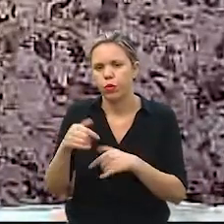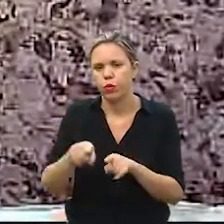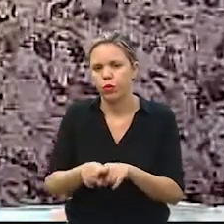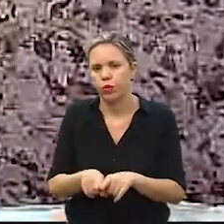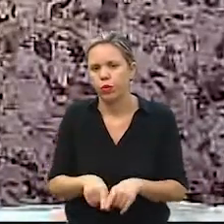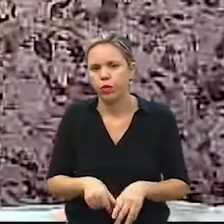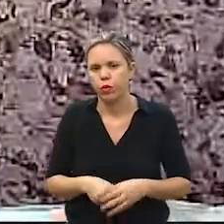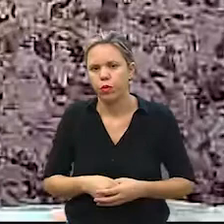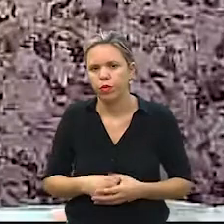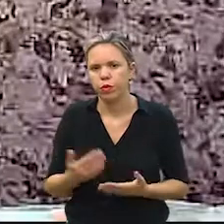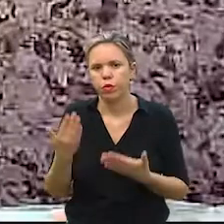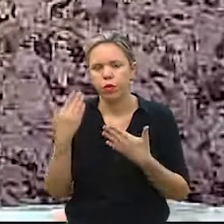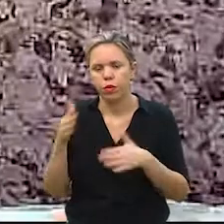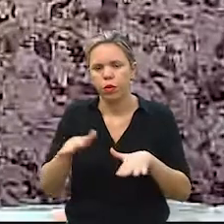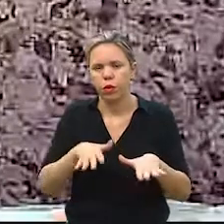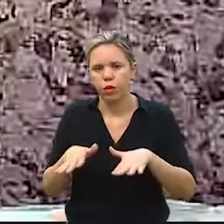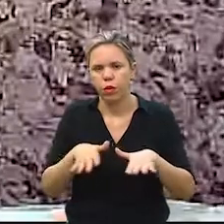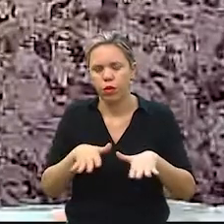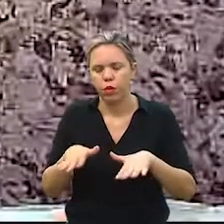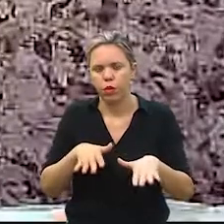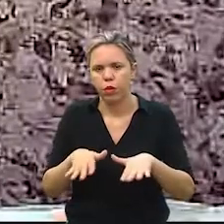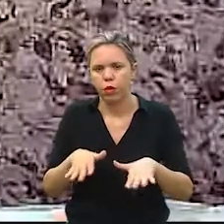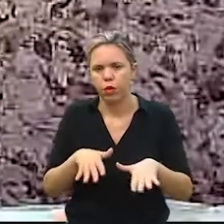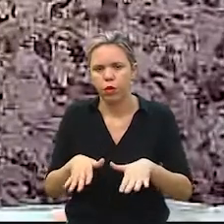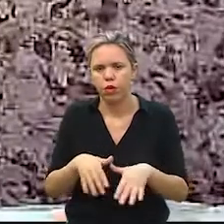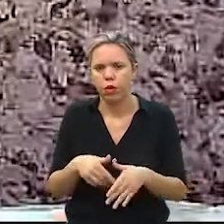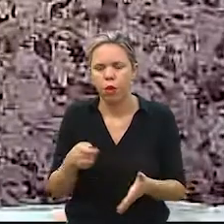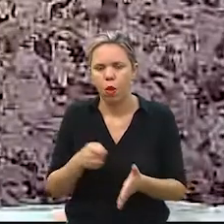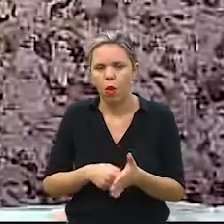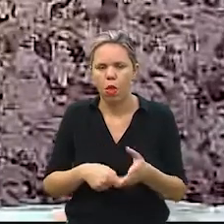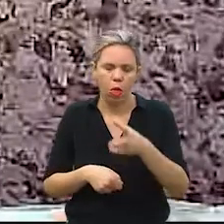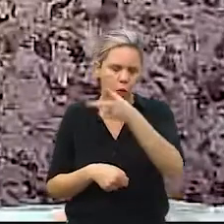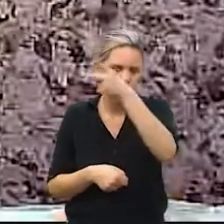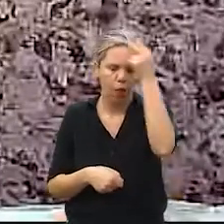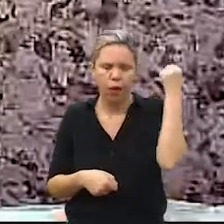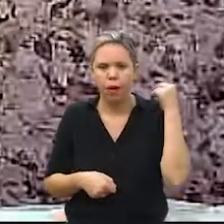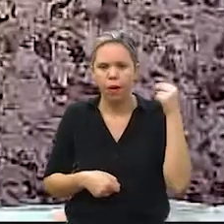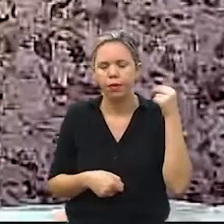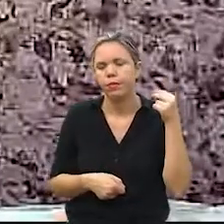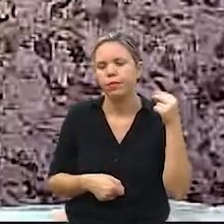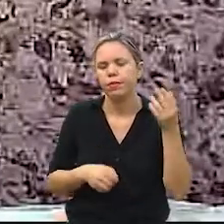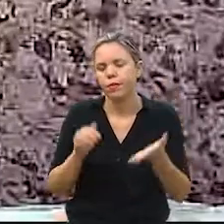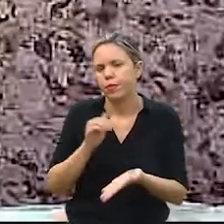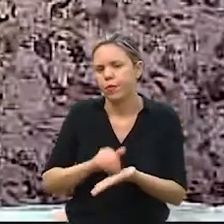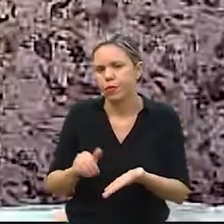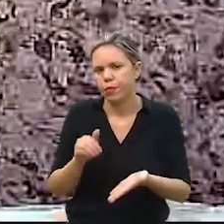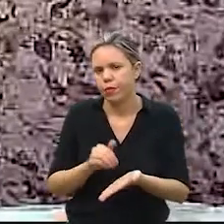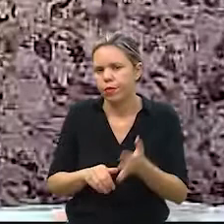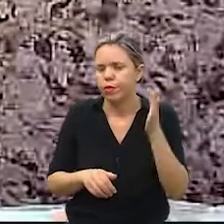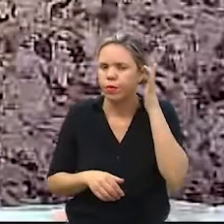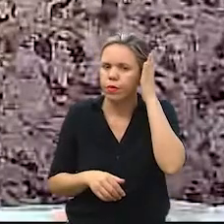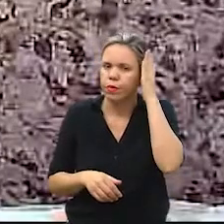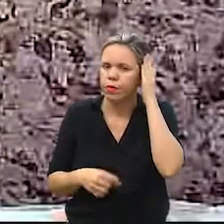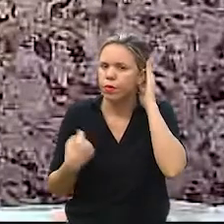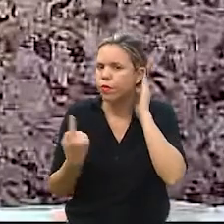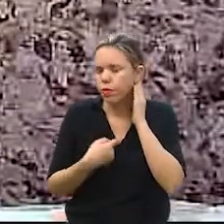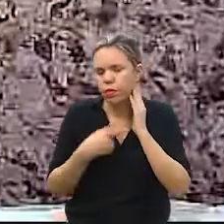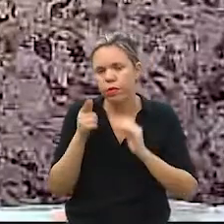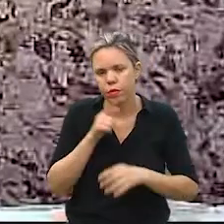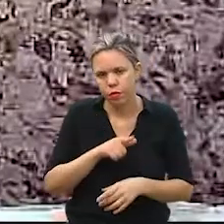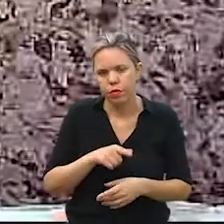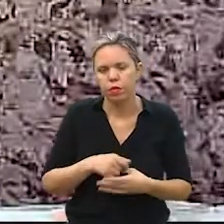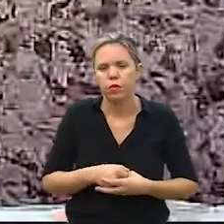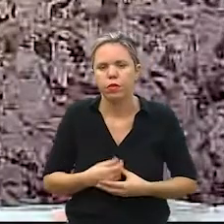também, graças à mobilização puxada pelo prefeito e pelos secretários. Nós temos